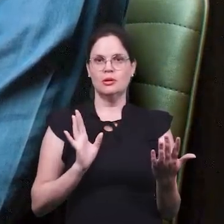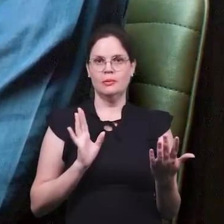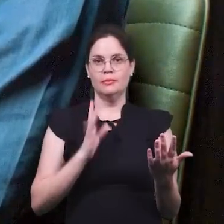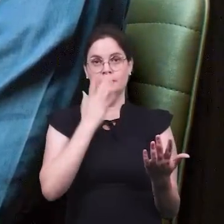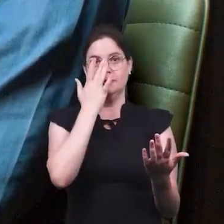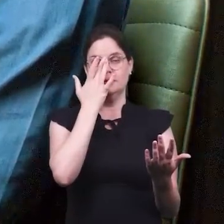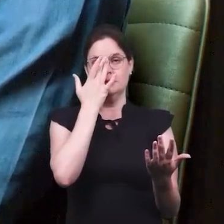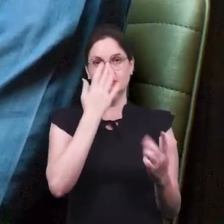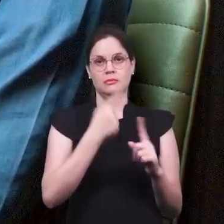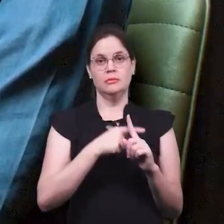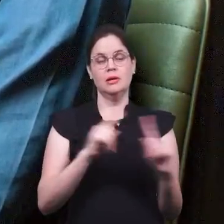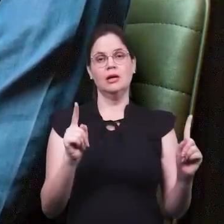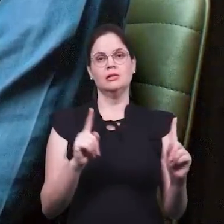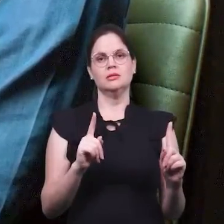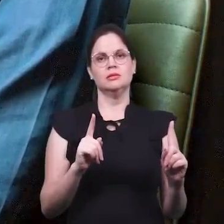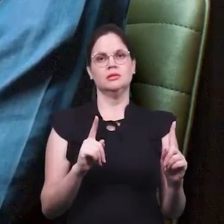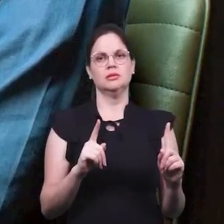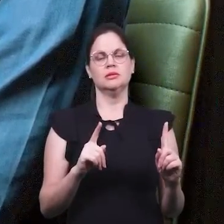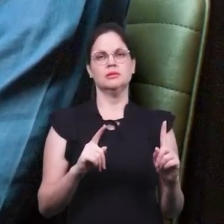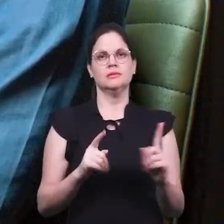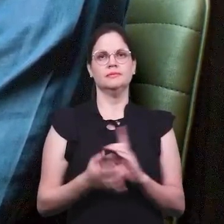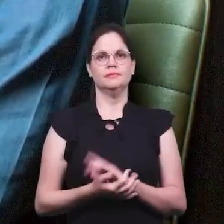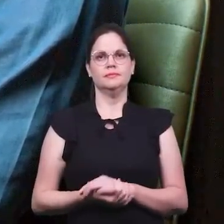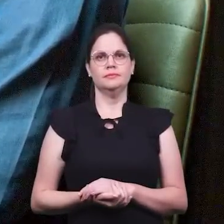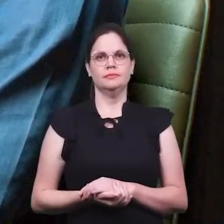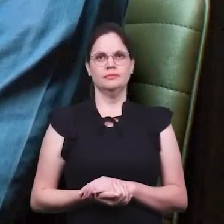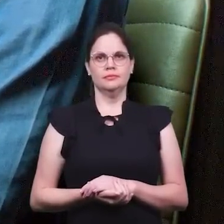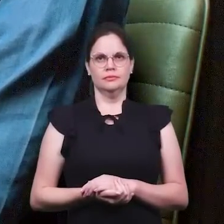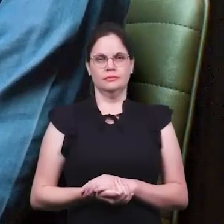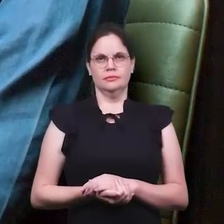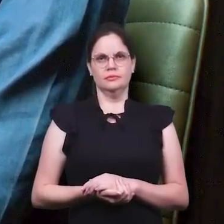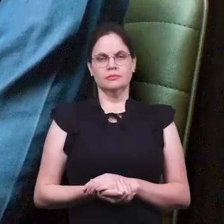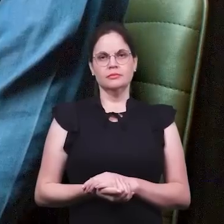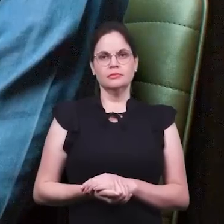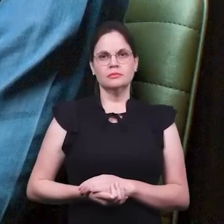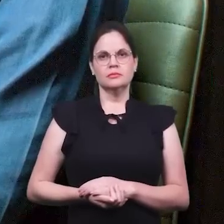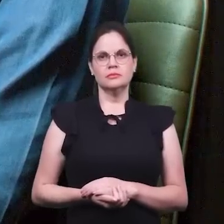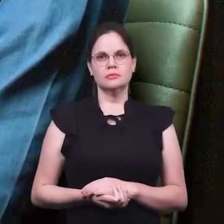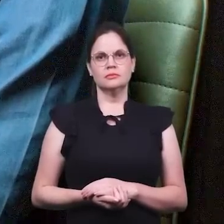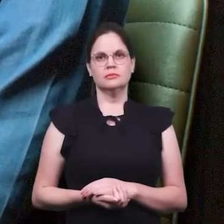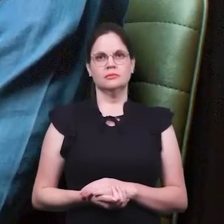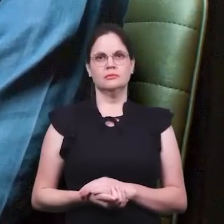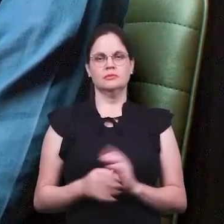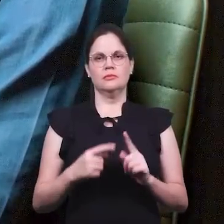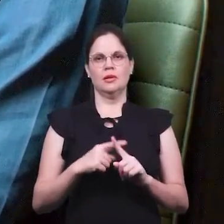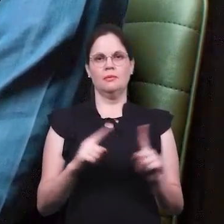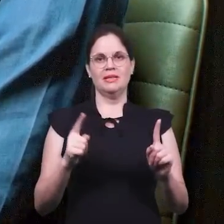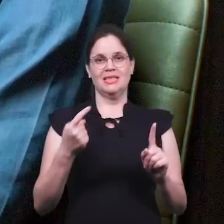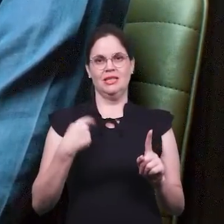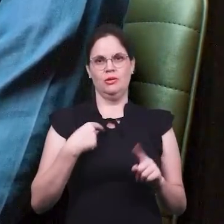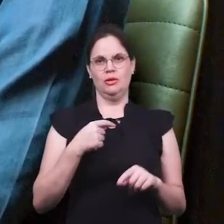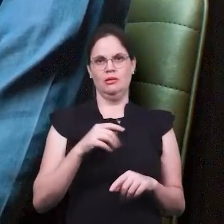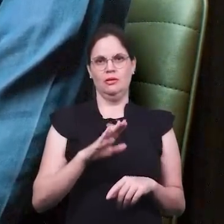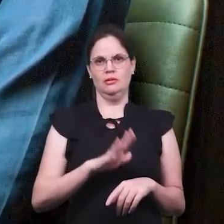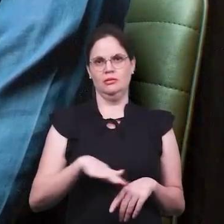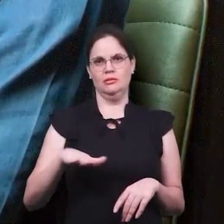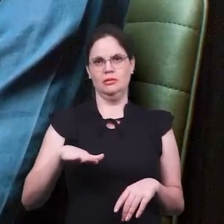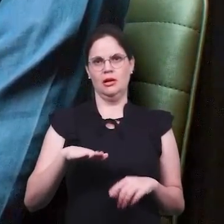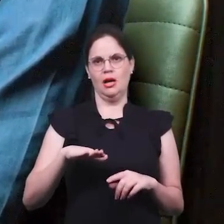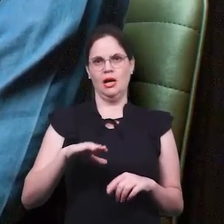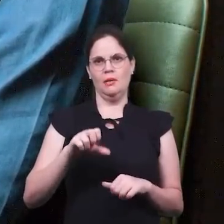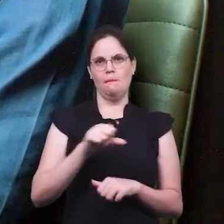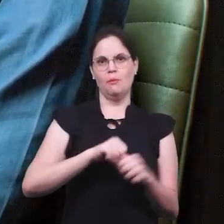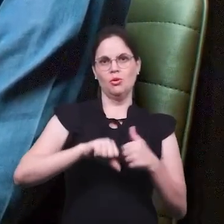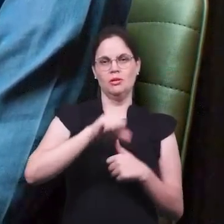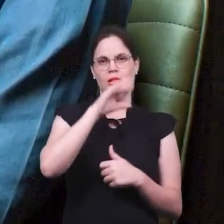E na transição, quando eu estava na transição, assim, de criança para adolescente, assim,